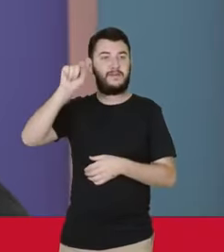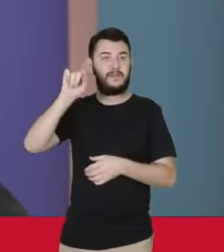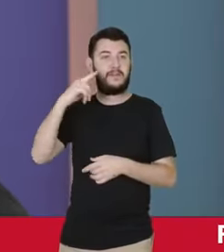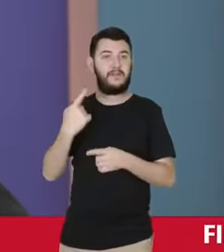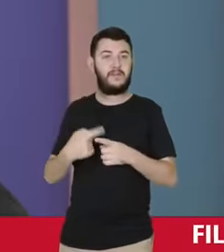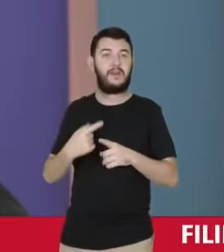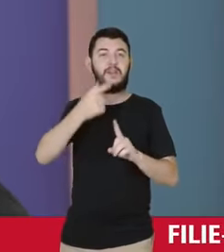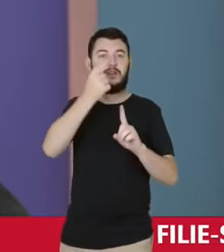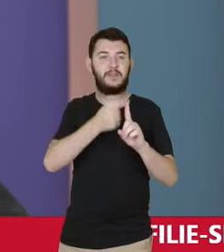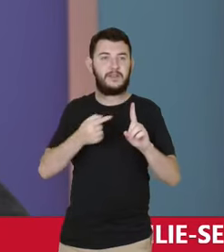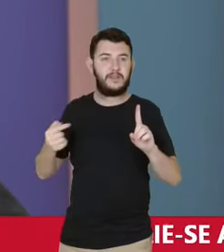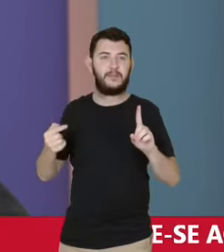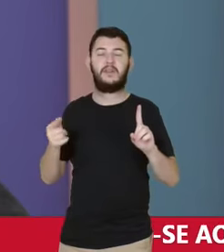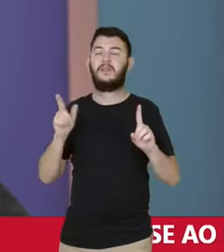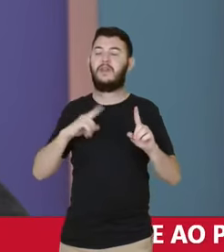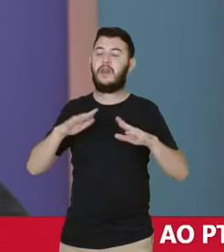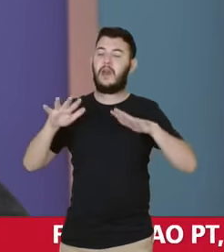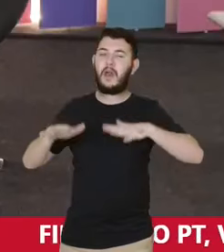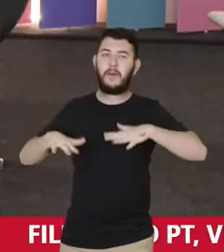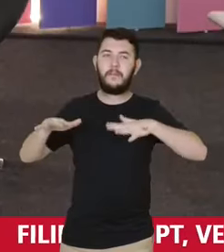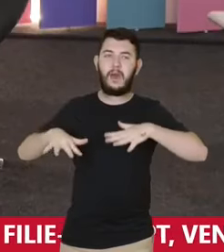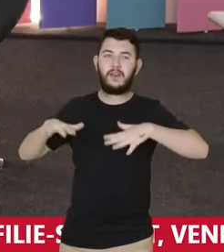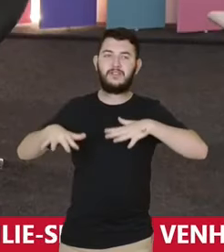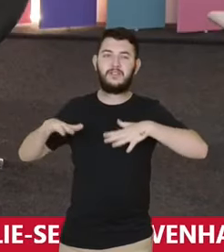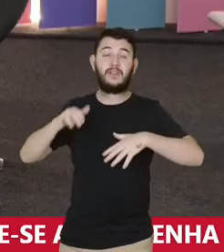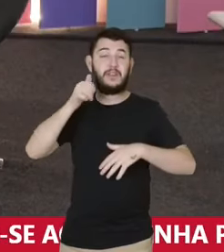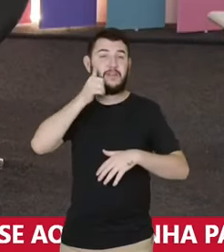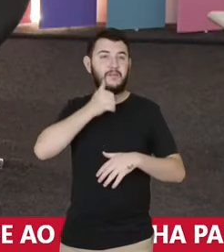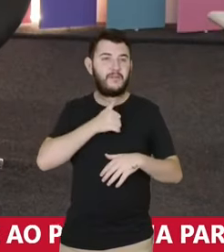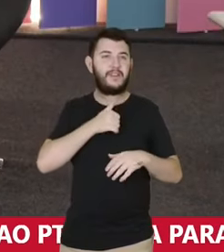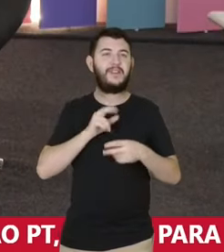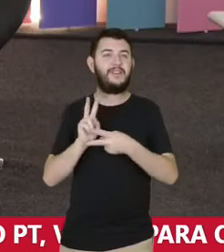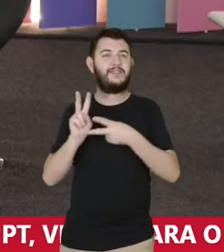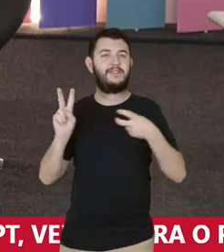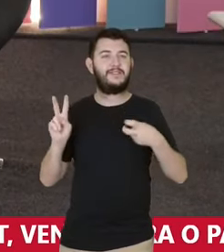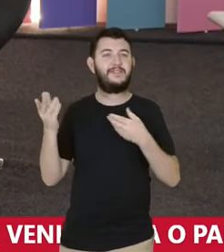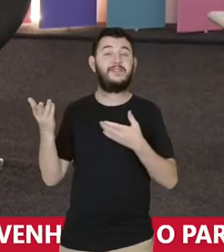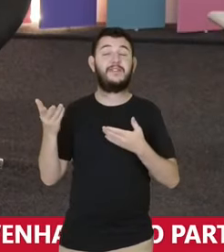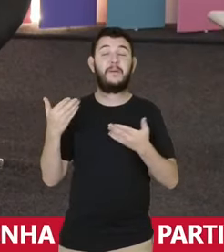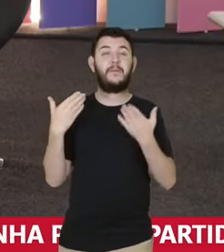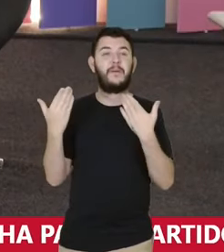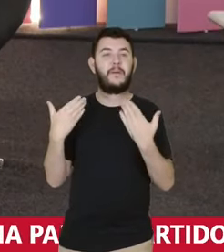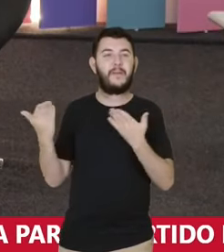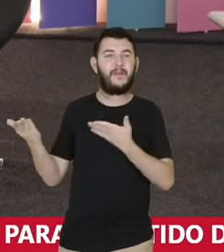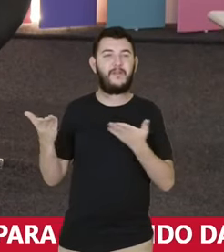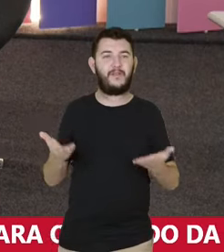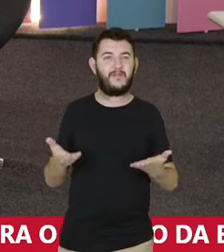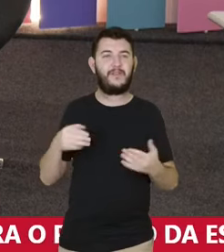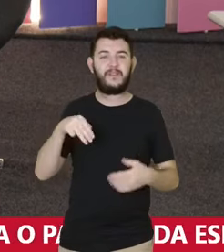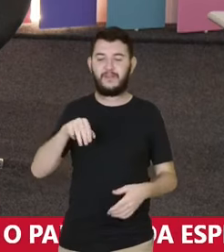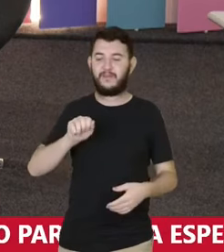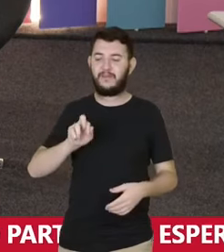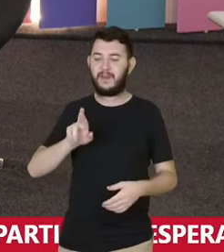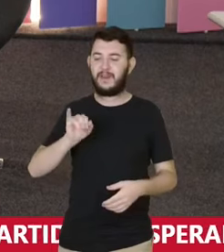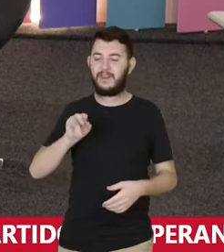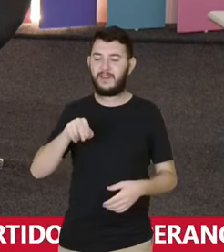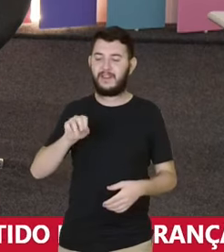das Mulheres Indígenas. E para conversar comigo, eu tenho a honra, o prazer de convidar para se juntar a nós, Marinete